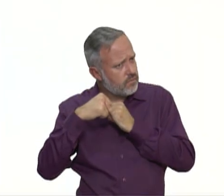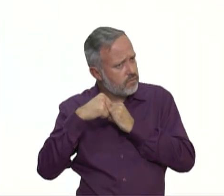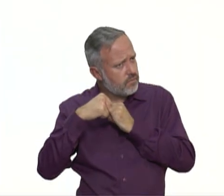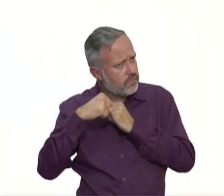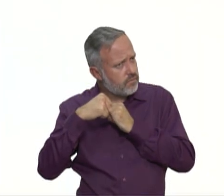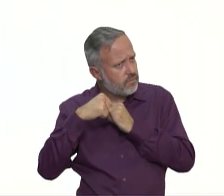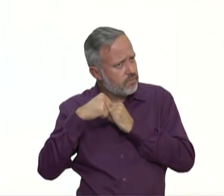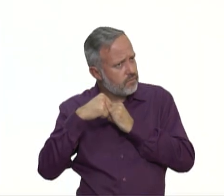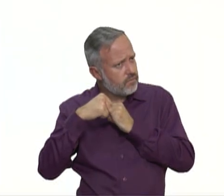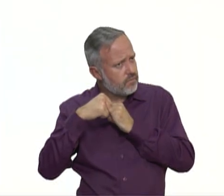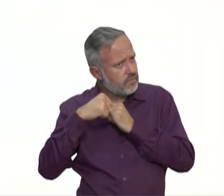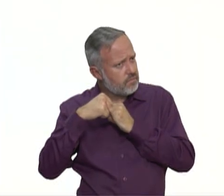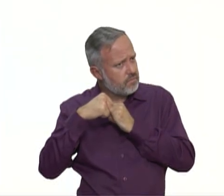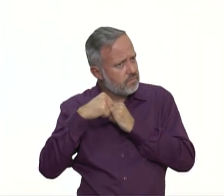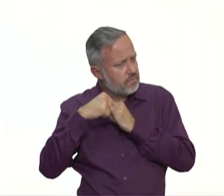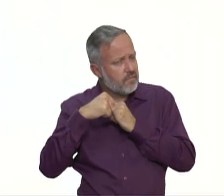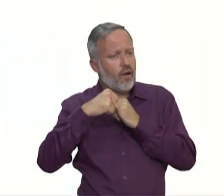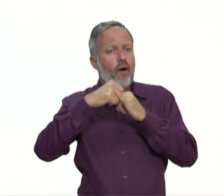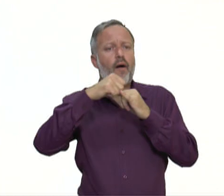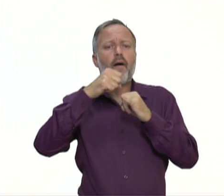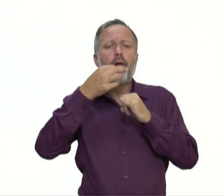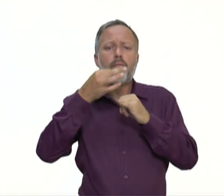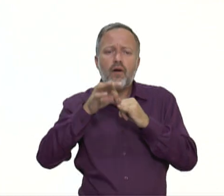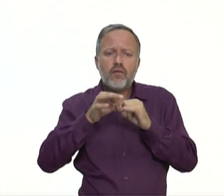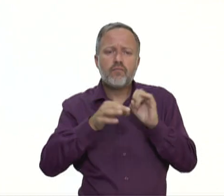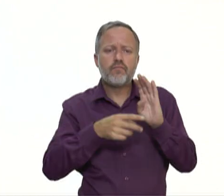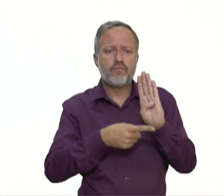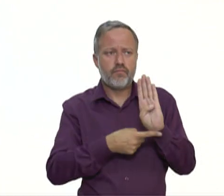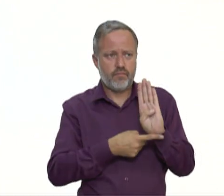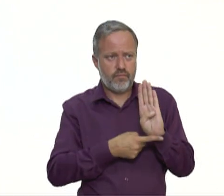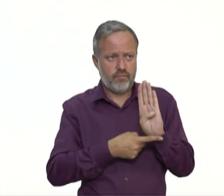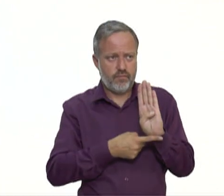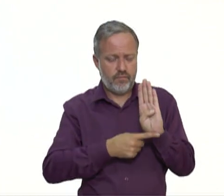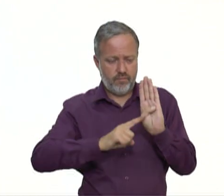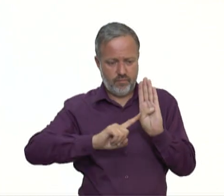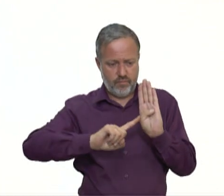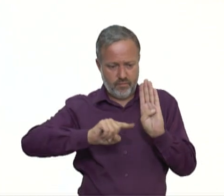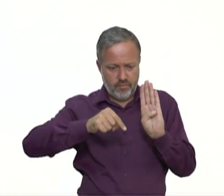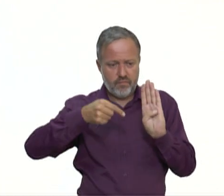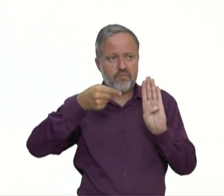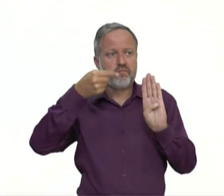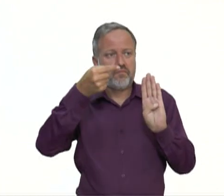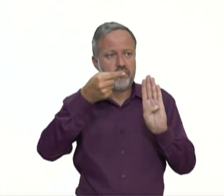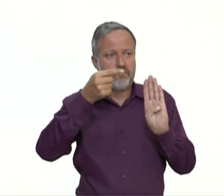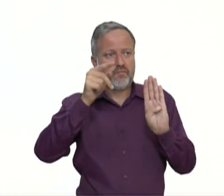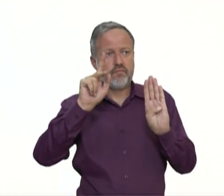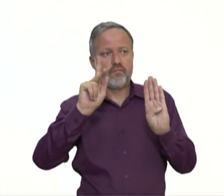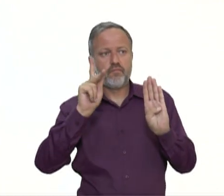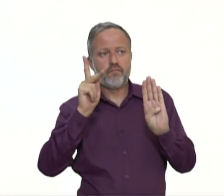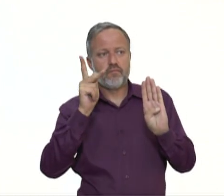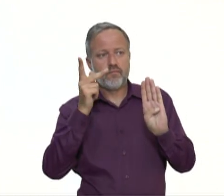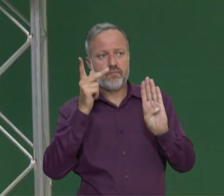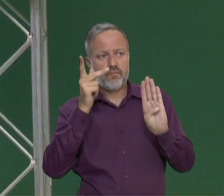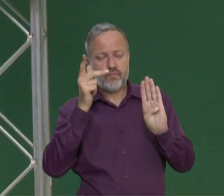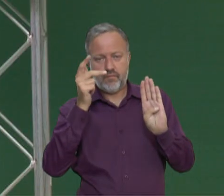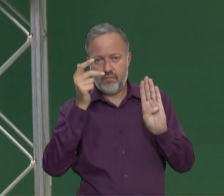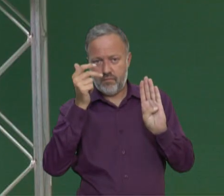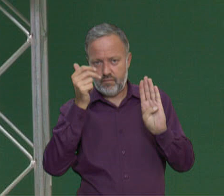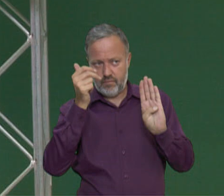The driver hadn't stopped at the traffic lights. E segue a sentença. Olha